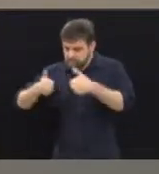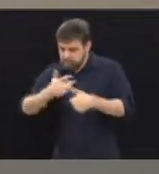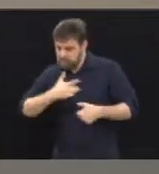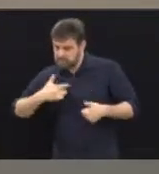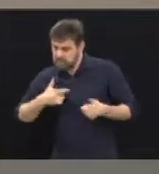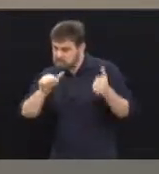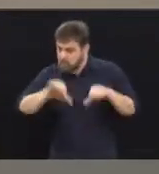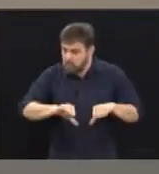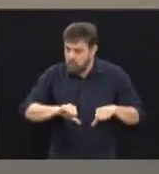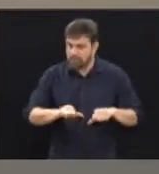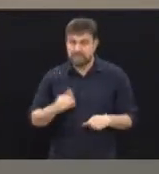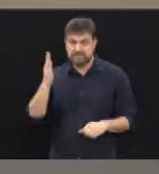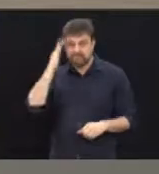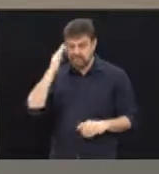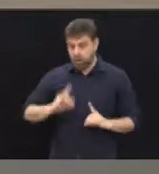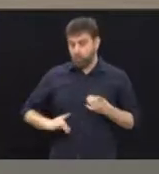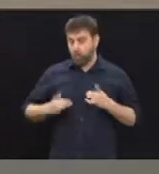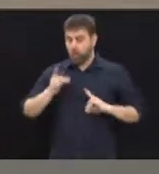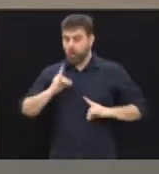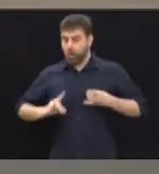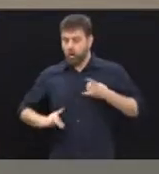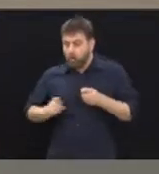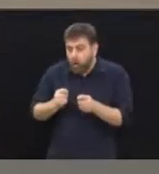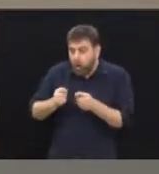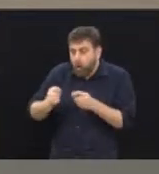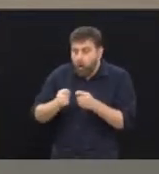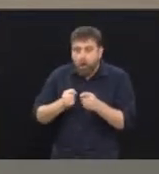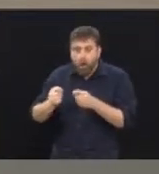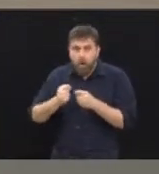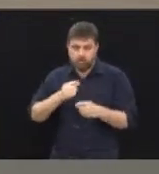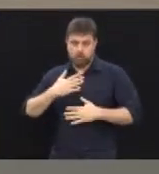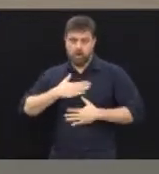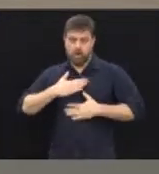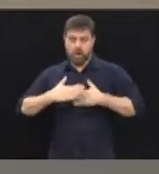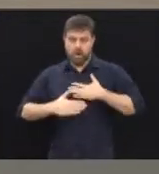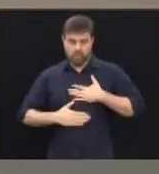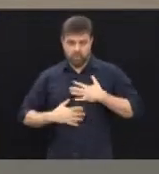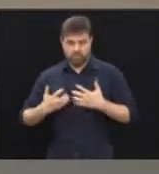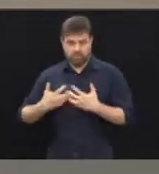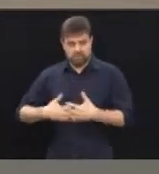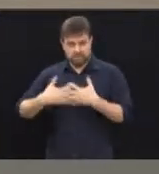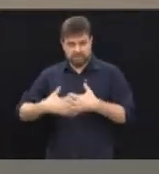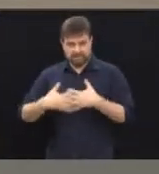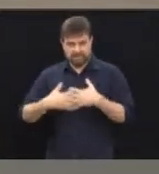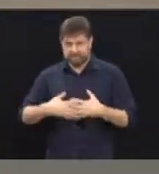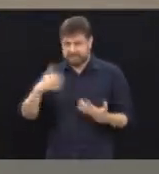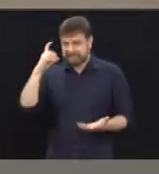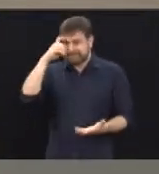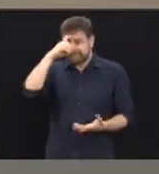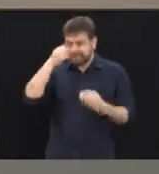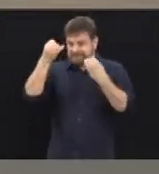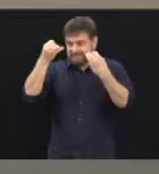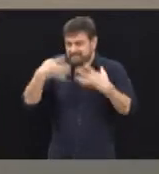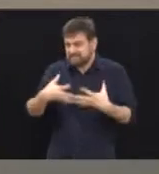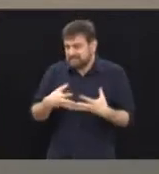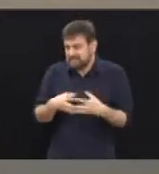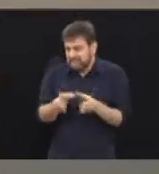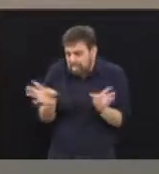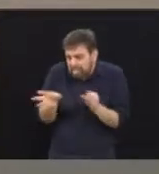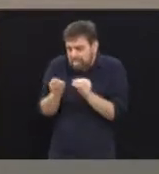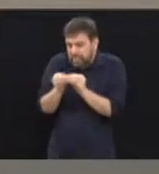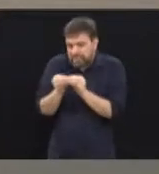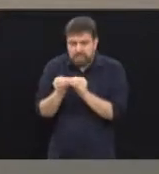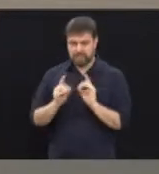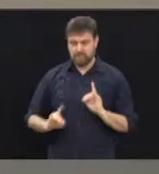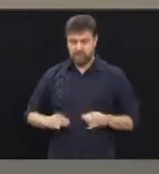tudo através dos hormônios. Então, a gente tem vários exemplos, né? É difícil falar até do hormônio assim de uma forma muito generalizada.